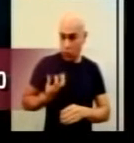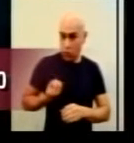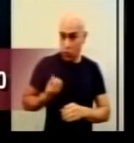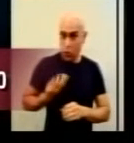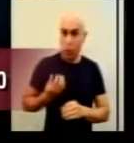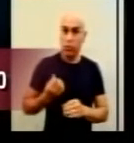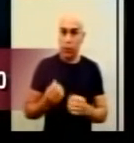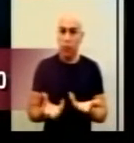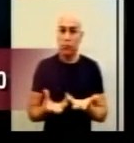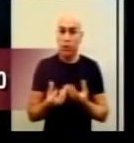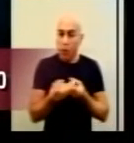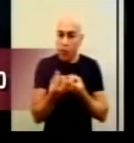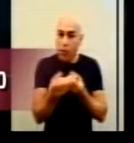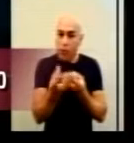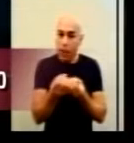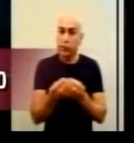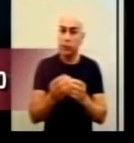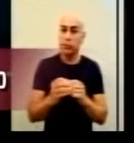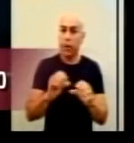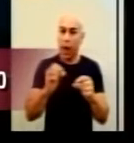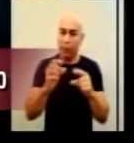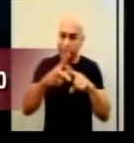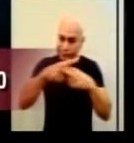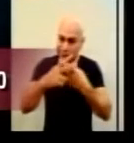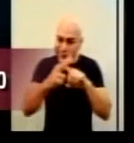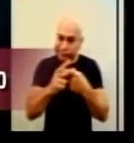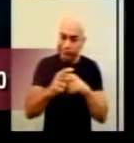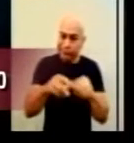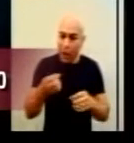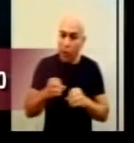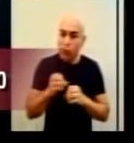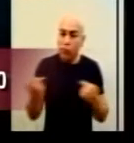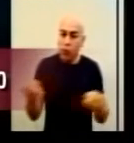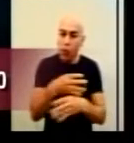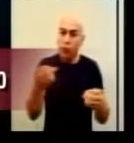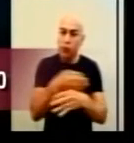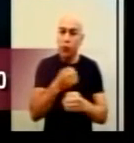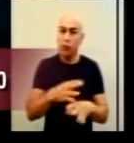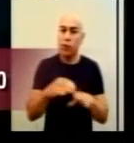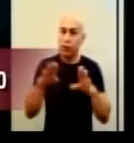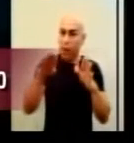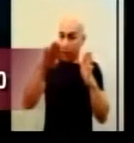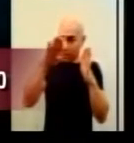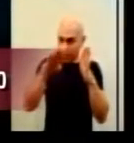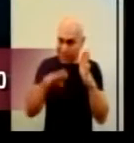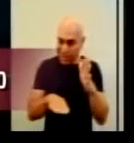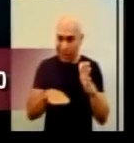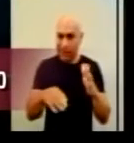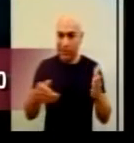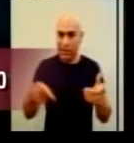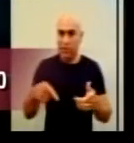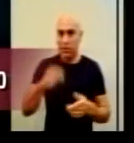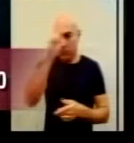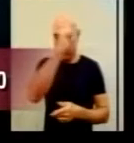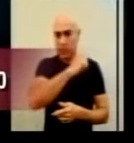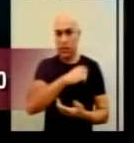sendo atualizados dentro do sistema. E aí isso cai para a gente, e eu vou explicar mais para frente para vocês. Pode